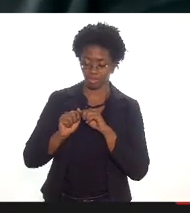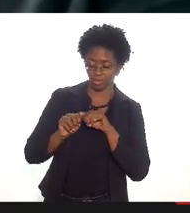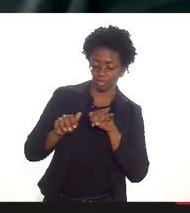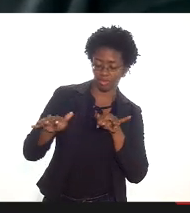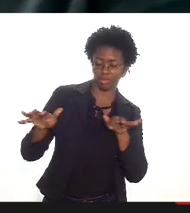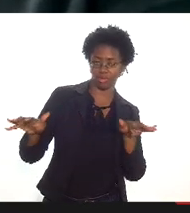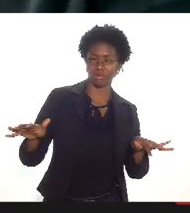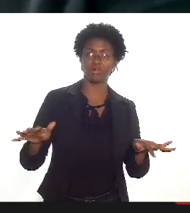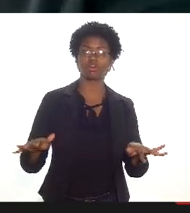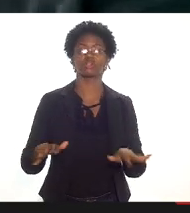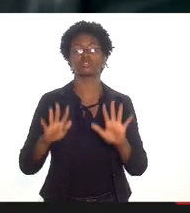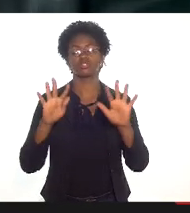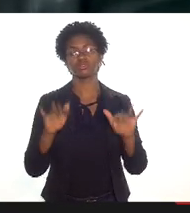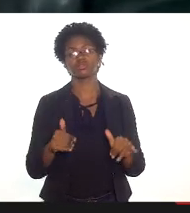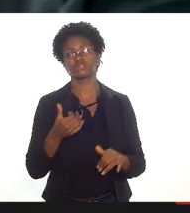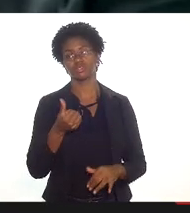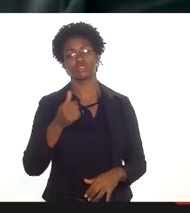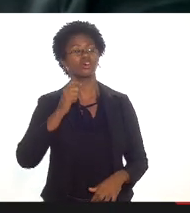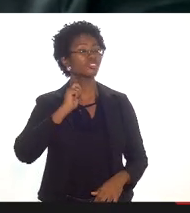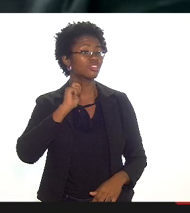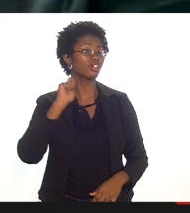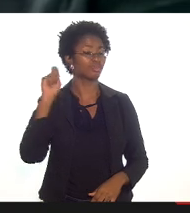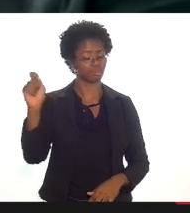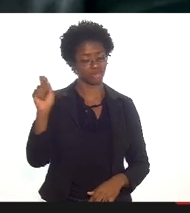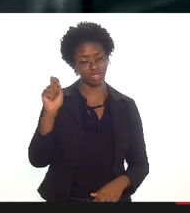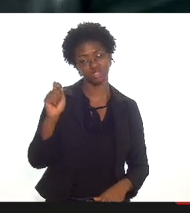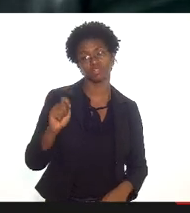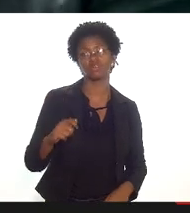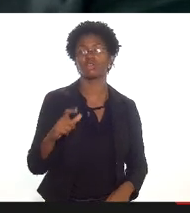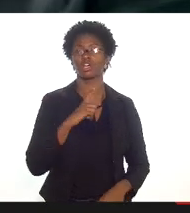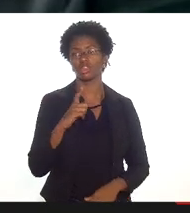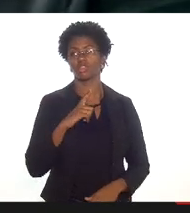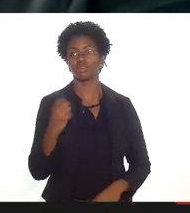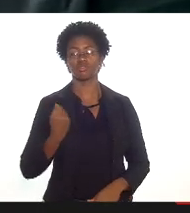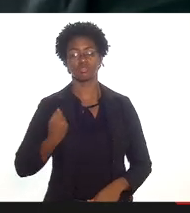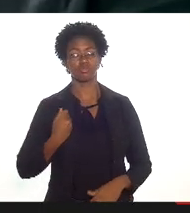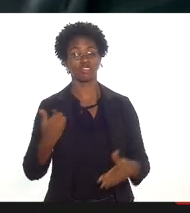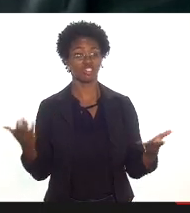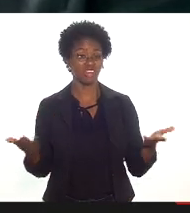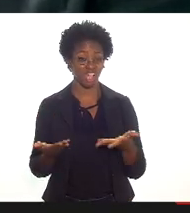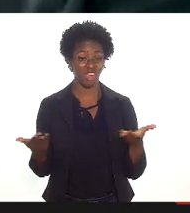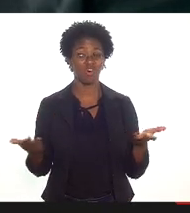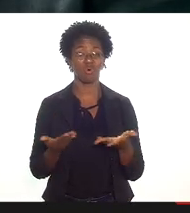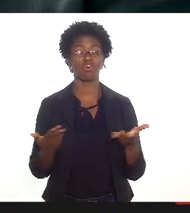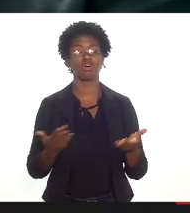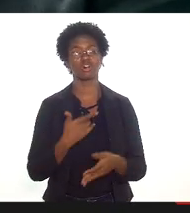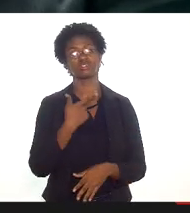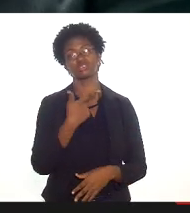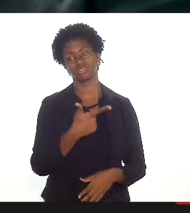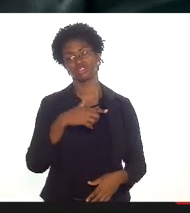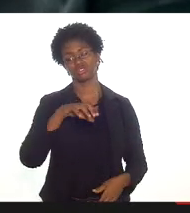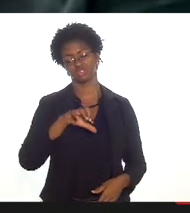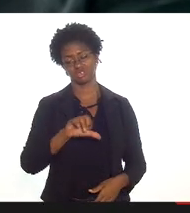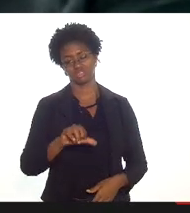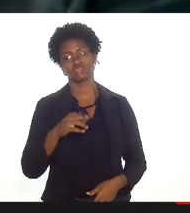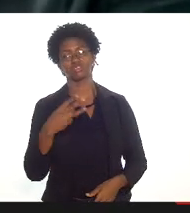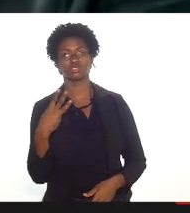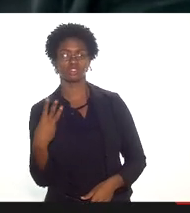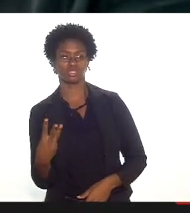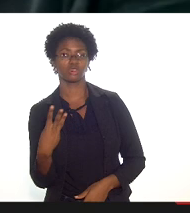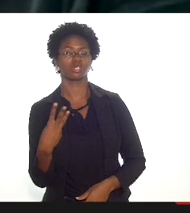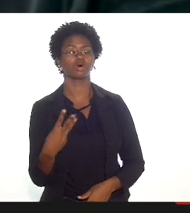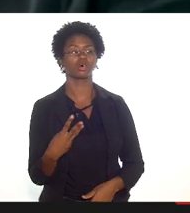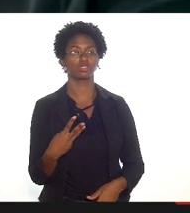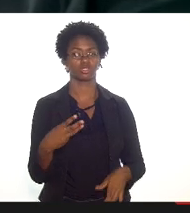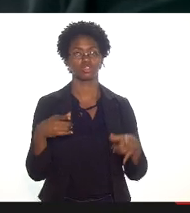se conclui no dia 6 de abril, e aí atinge os números atuais, a gente chegou a 293